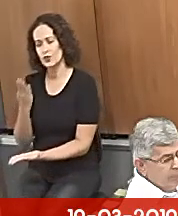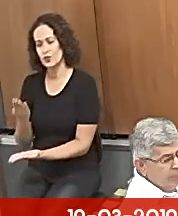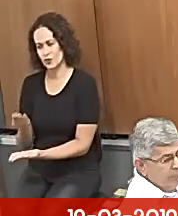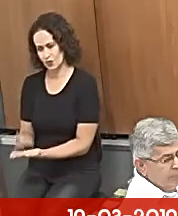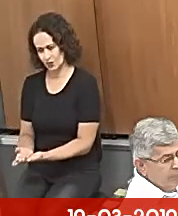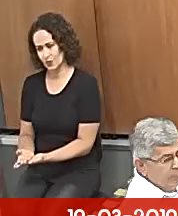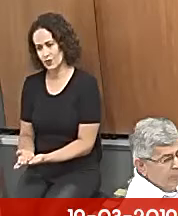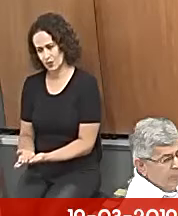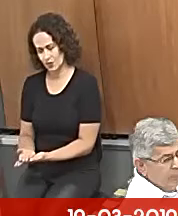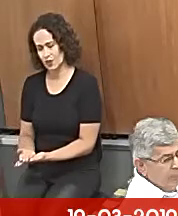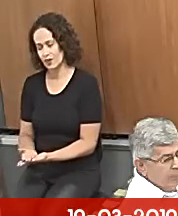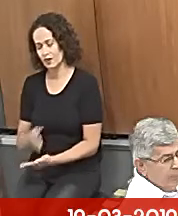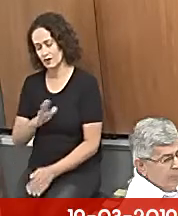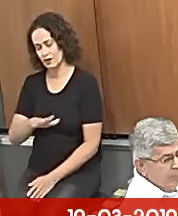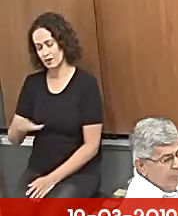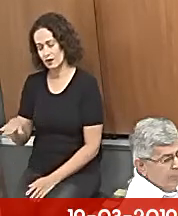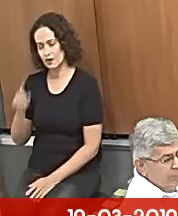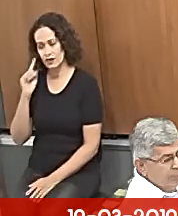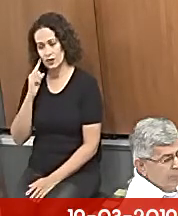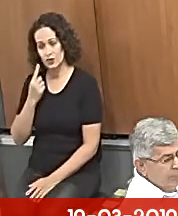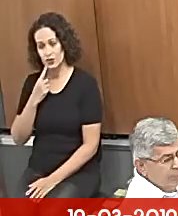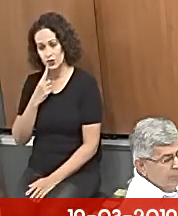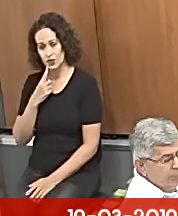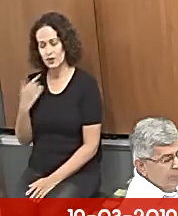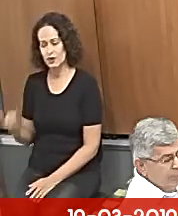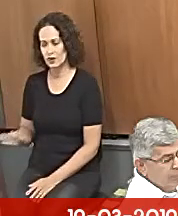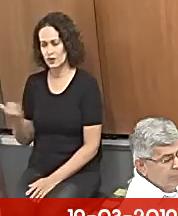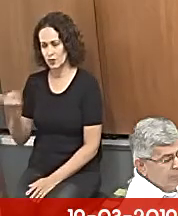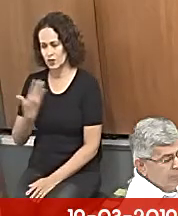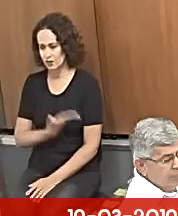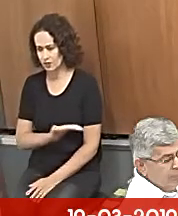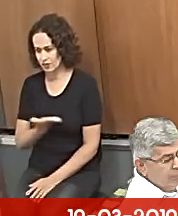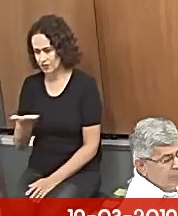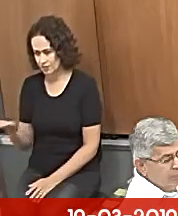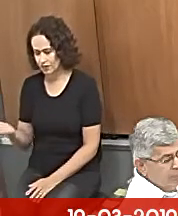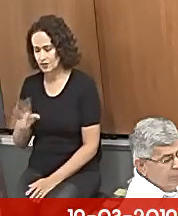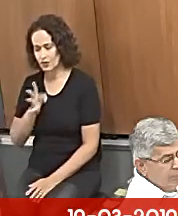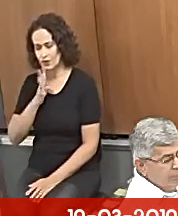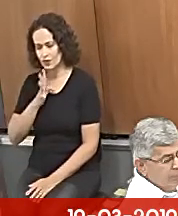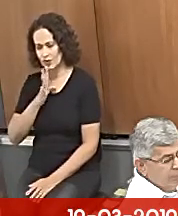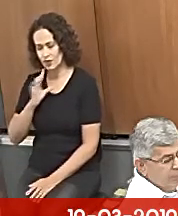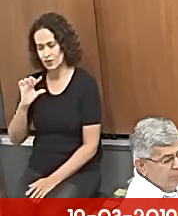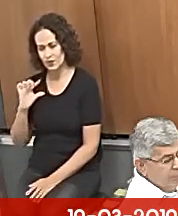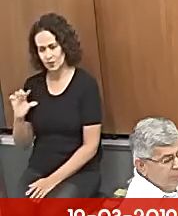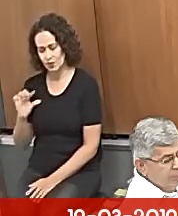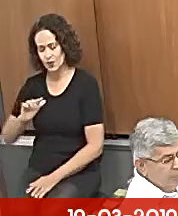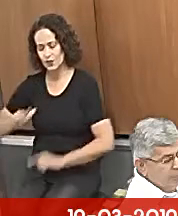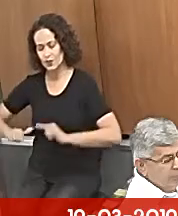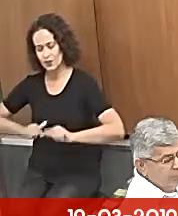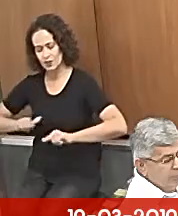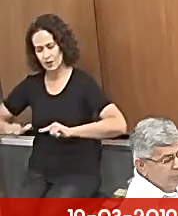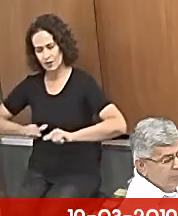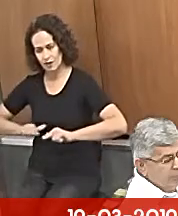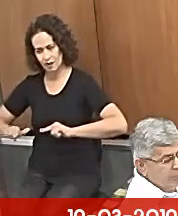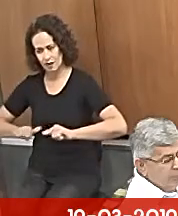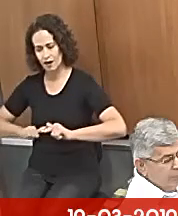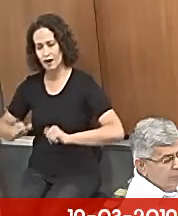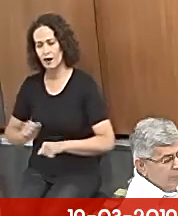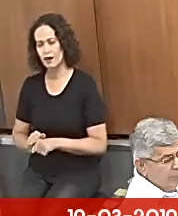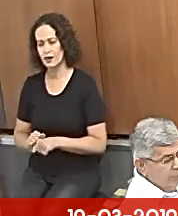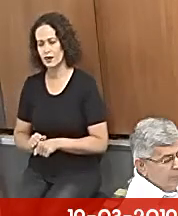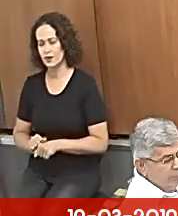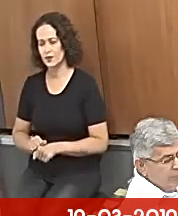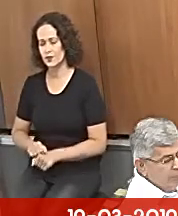as crianças surdas é vale a pena você conhecer um pouco do nosso trabalho está a nossa nossa página no